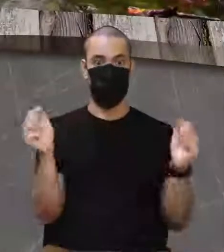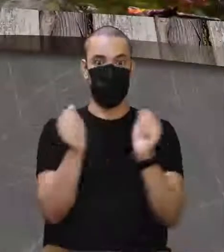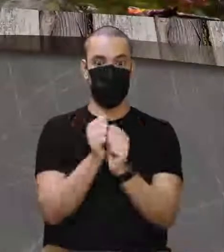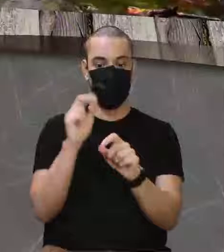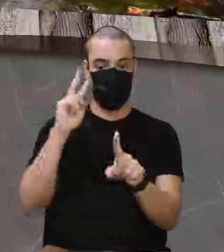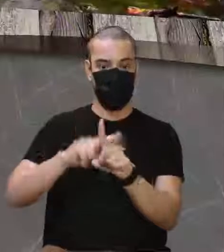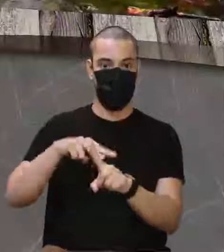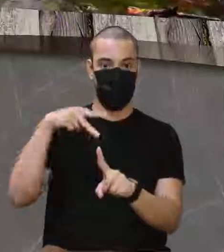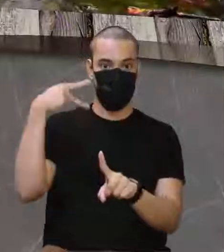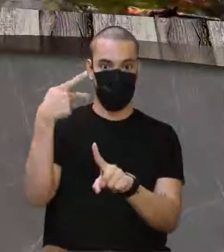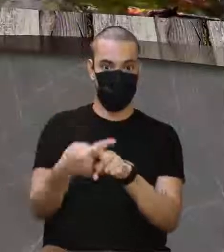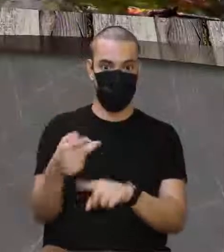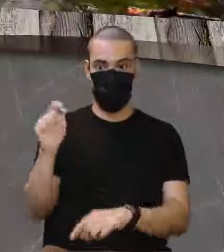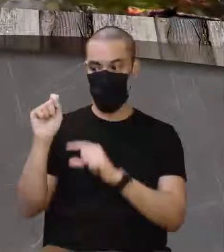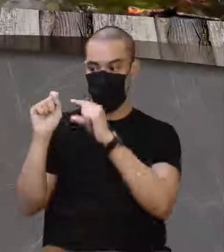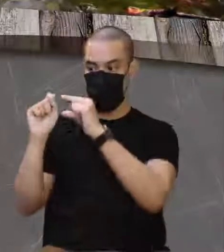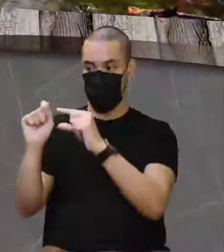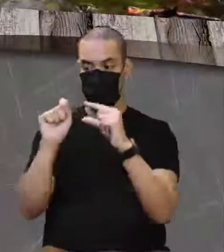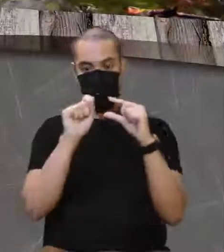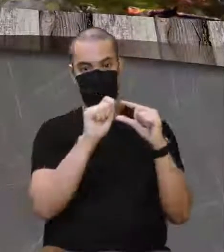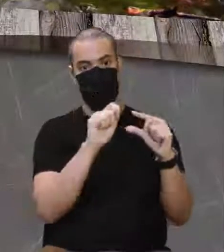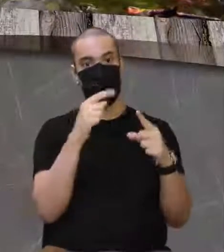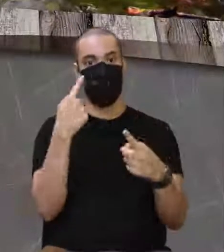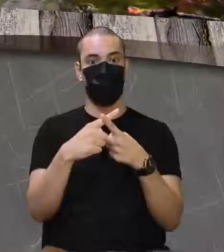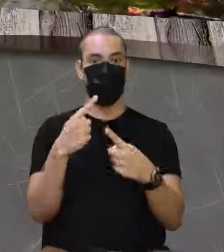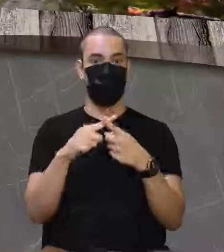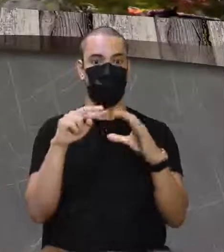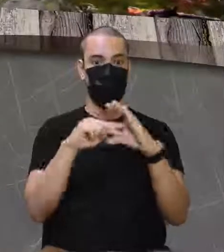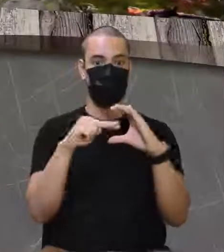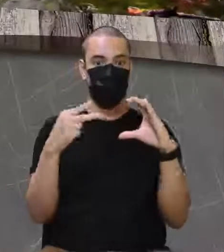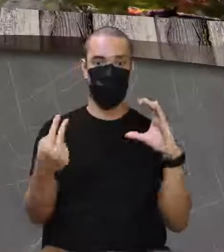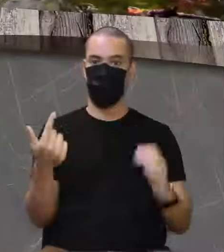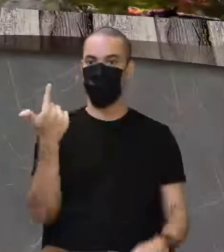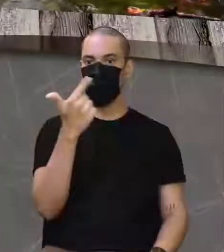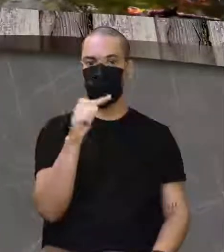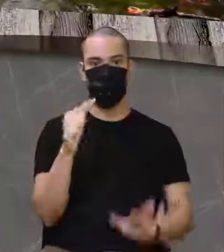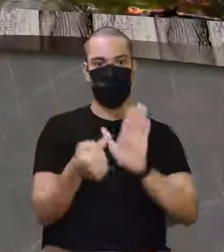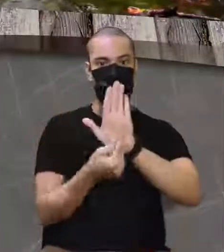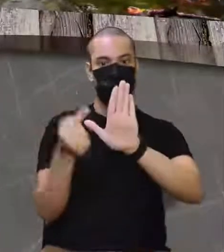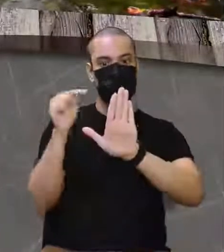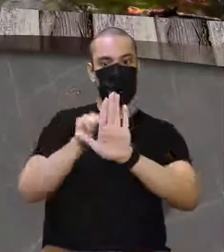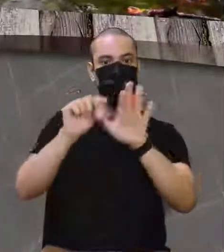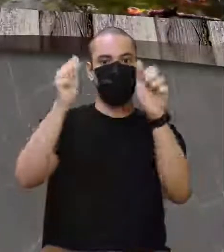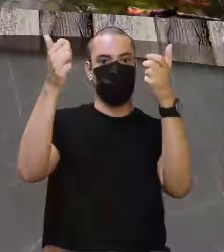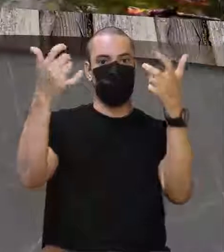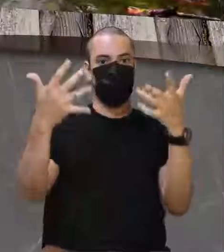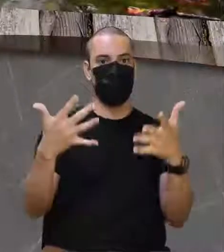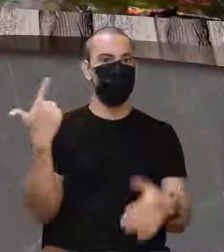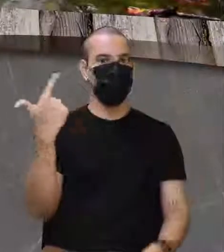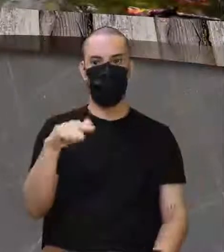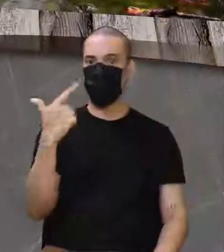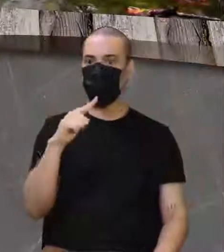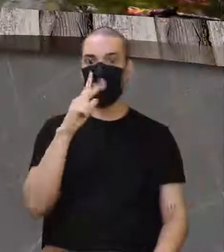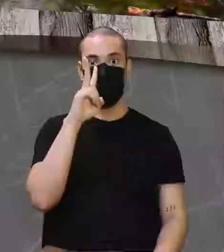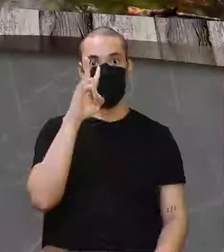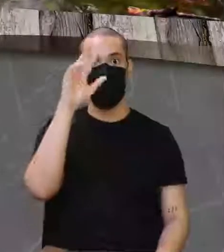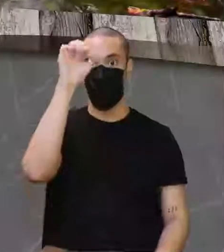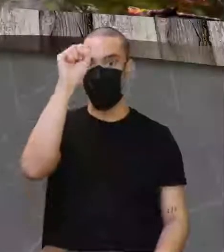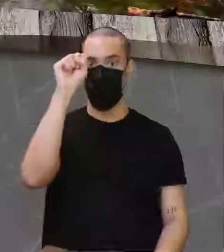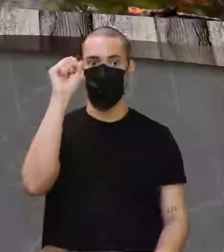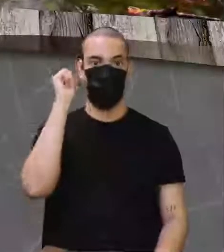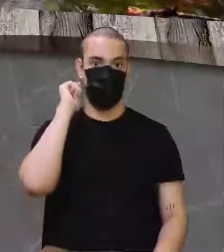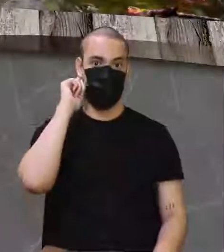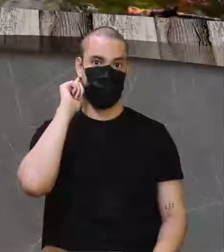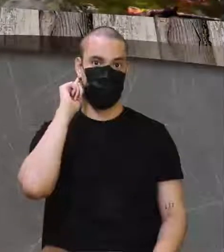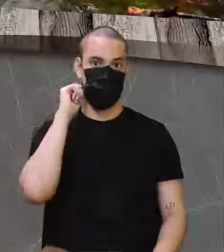dose dupla. Exatamente. Porque ele é um gene que não tem, digamos assim, metaforicamente falando, ele não tem força para